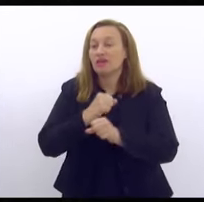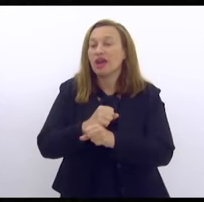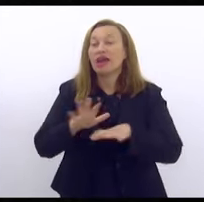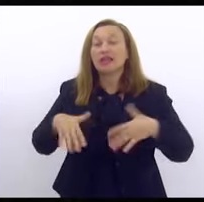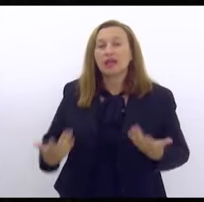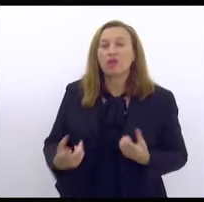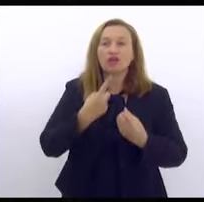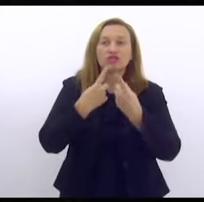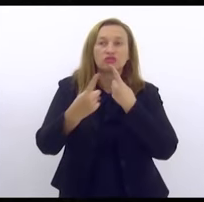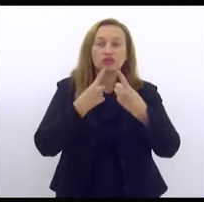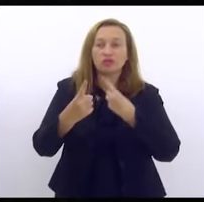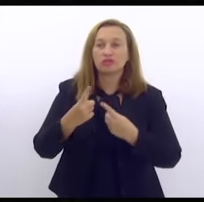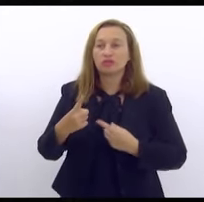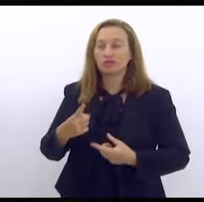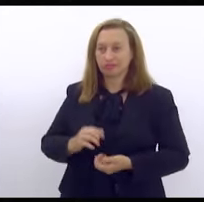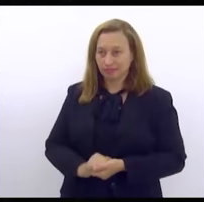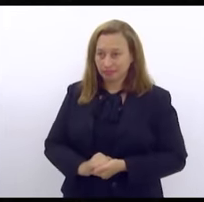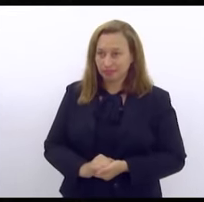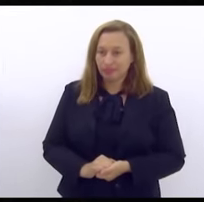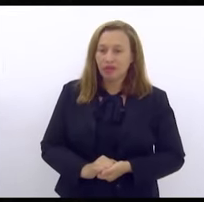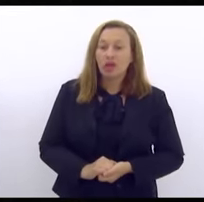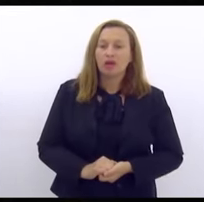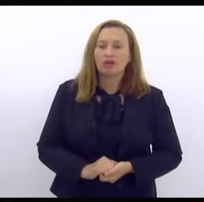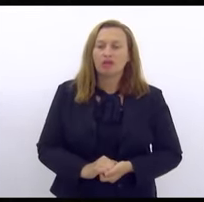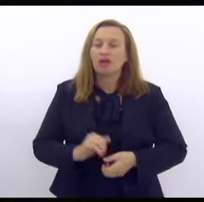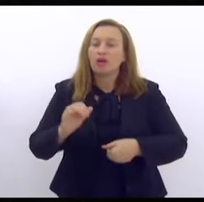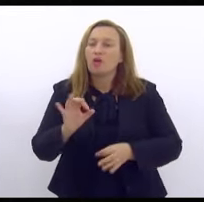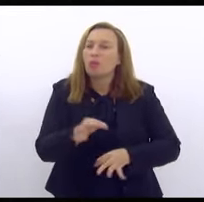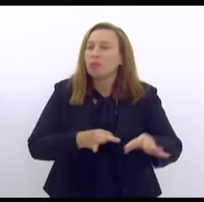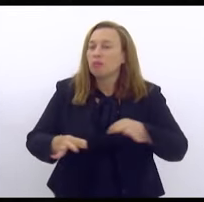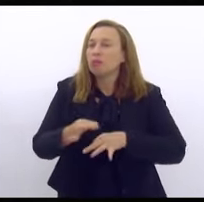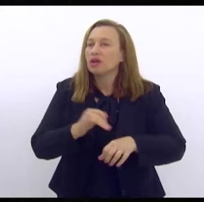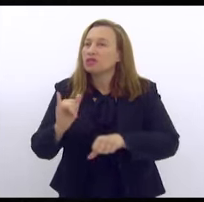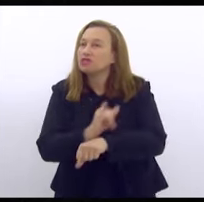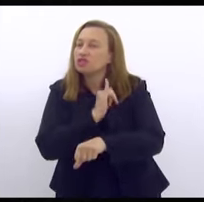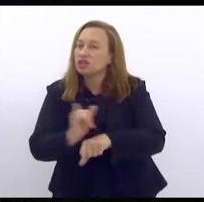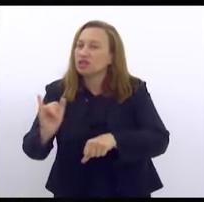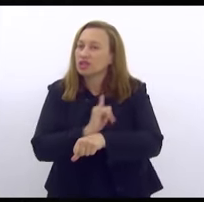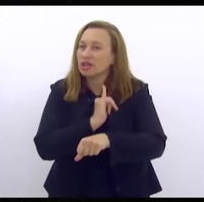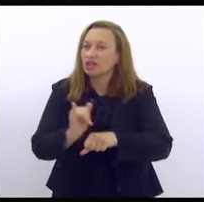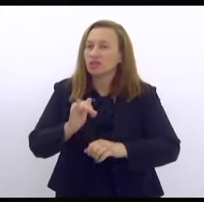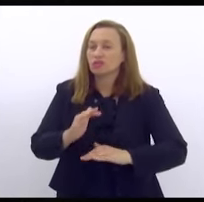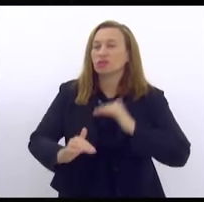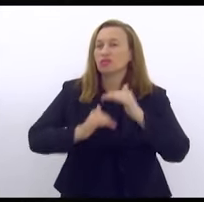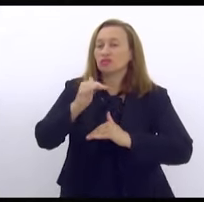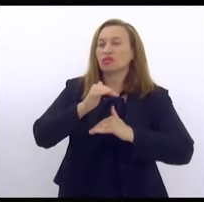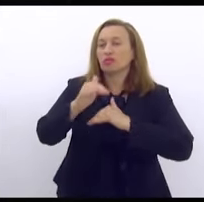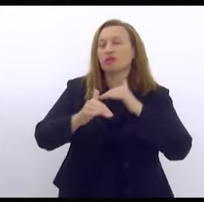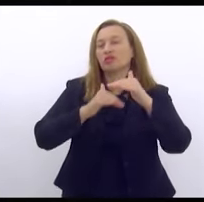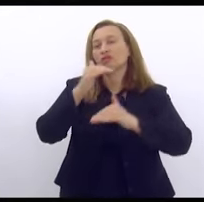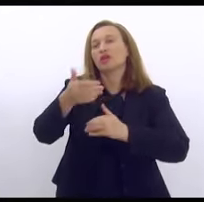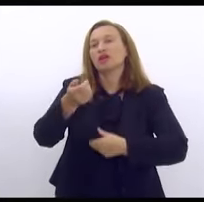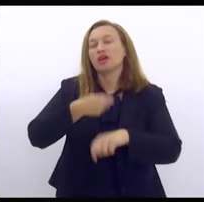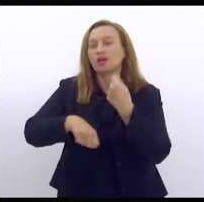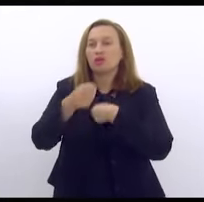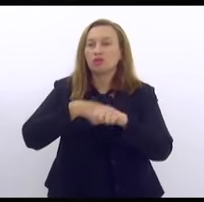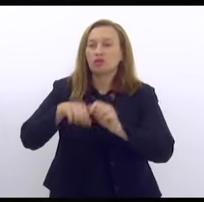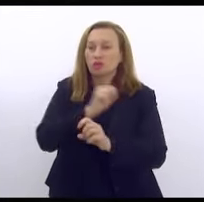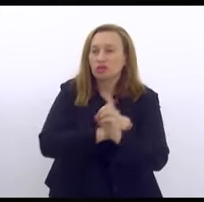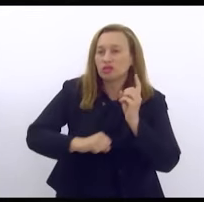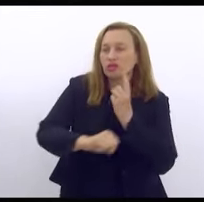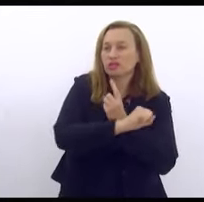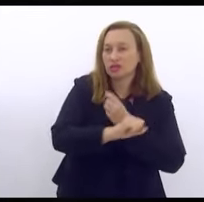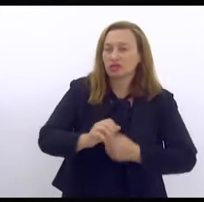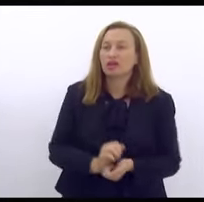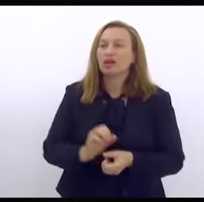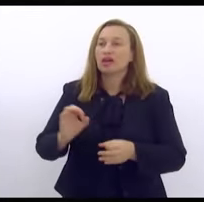esse debate. O PED, que é o Plano Estratégico de Desenvolvimento Econômico e Social, ele estabelece a